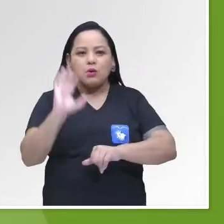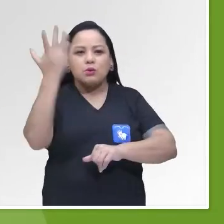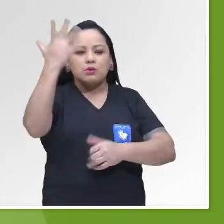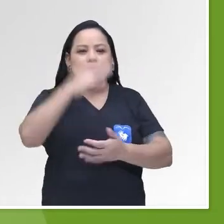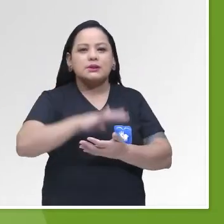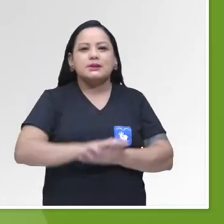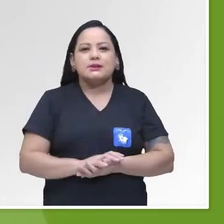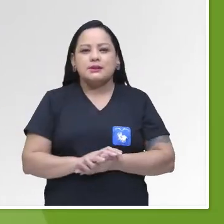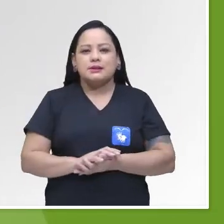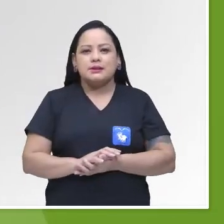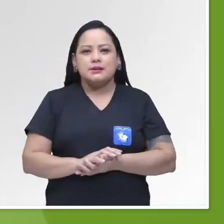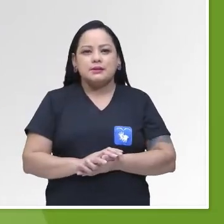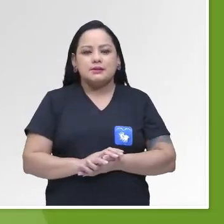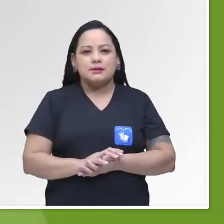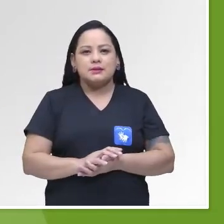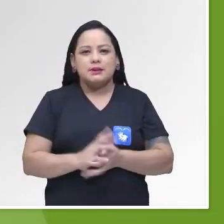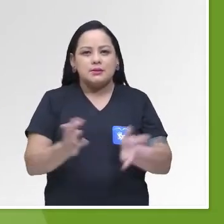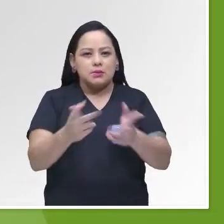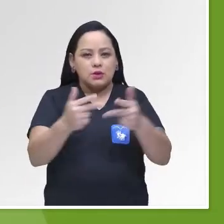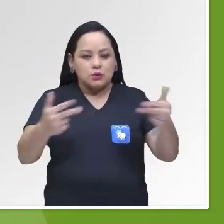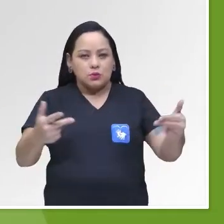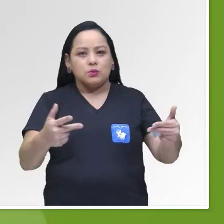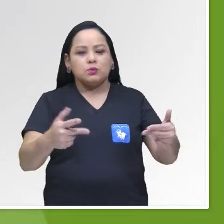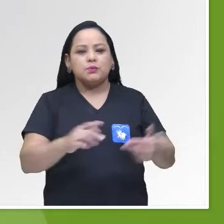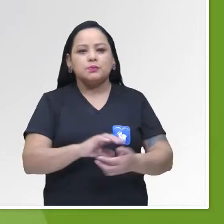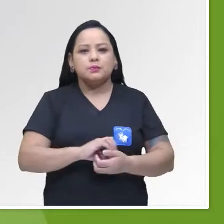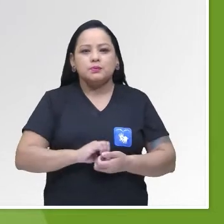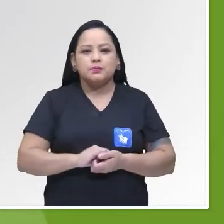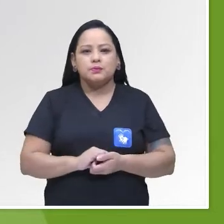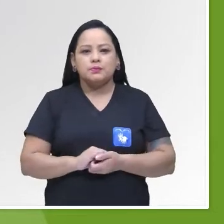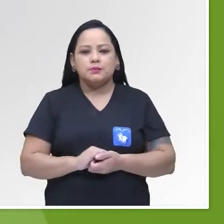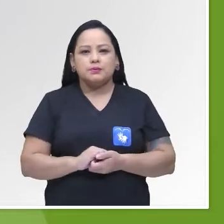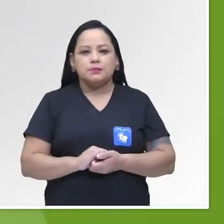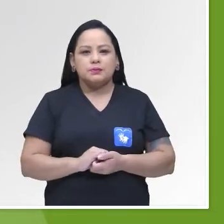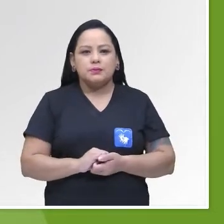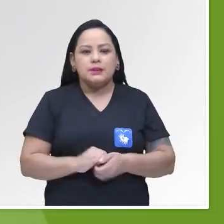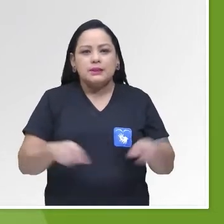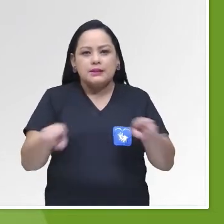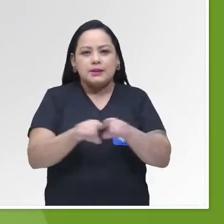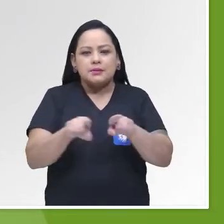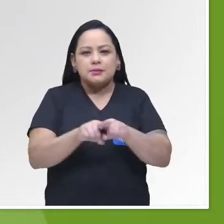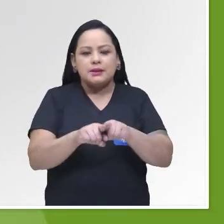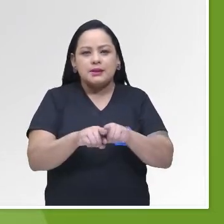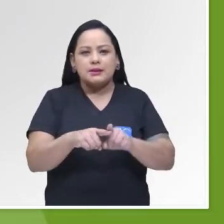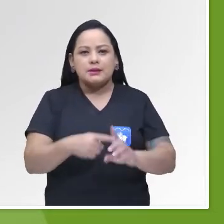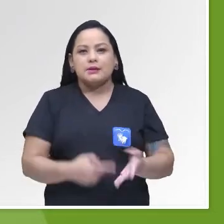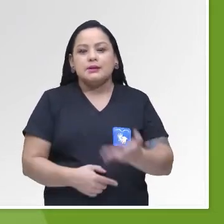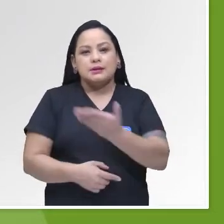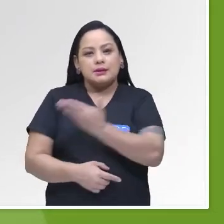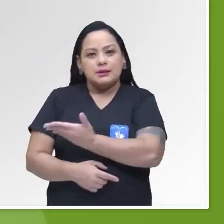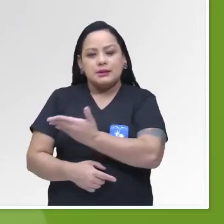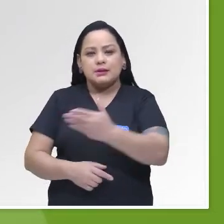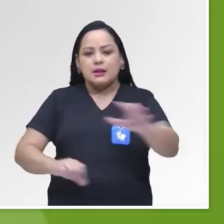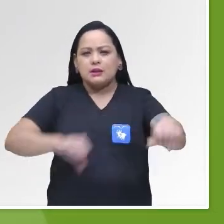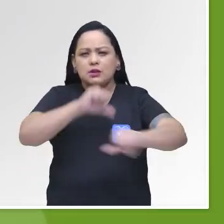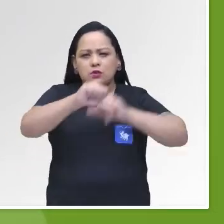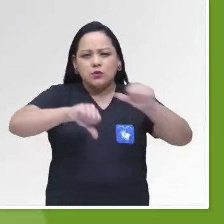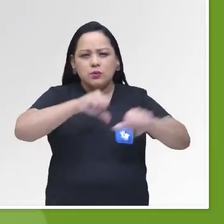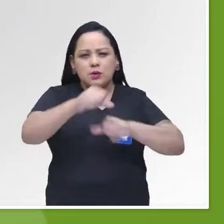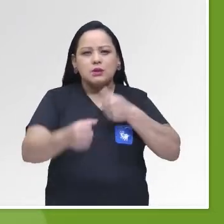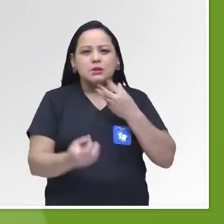ocorre na matéria, tá? E a matéria, nessa transformação,